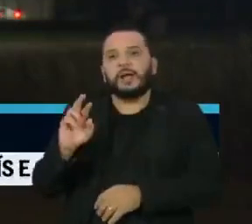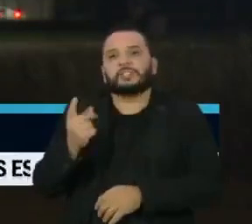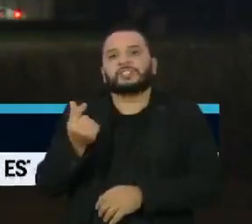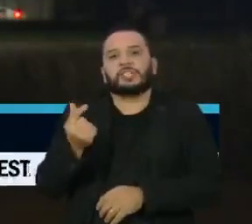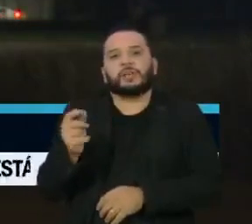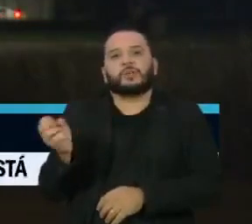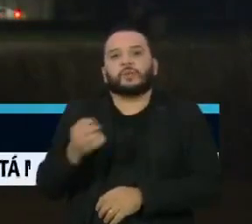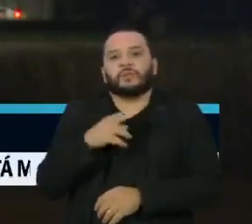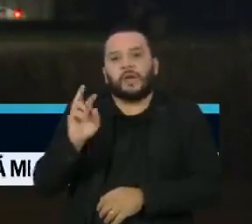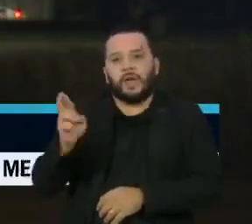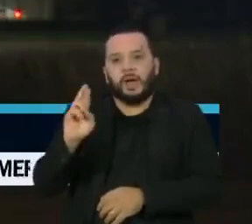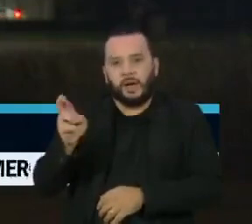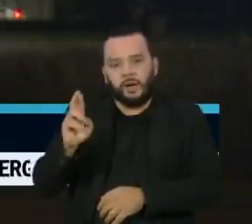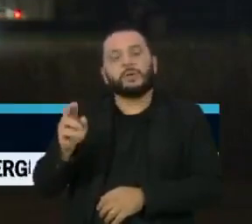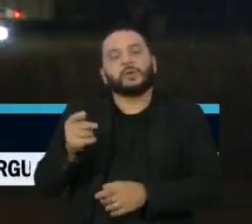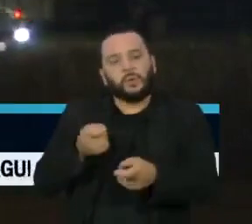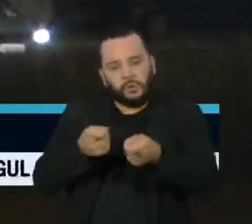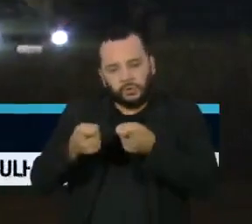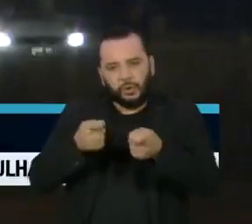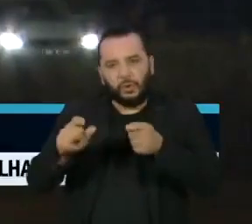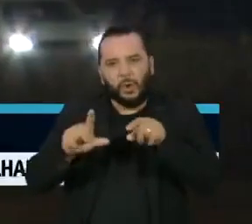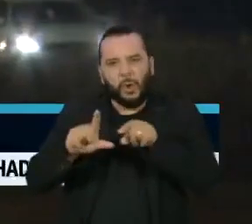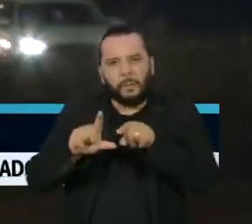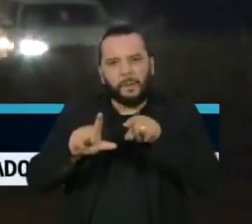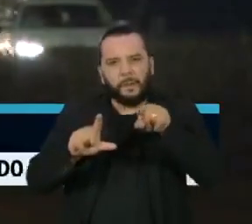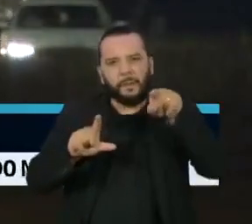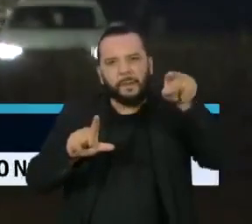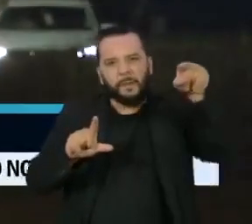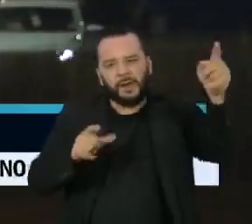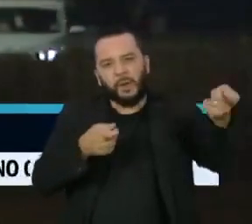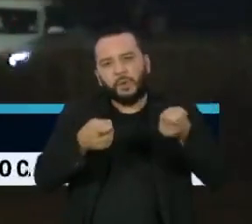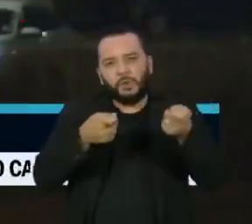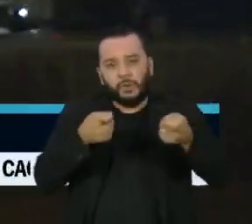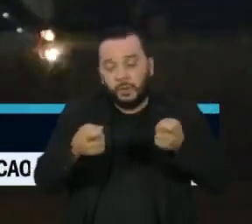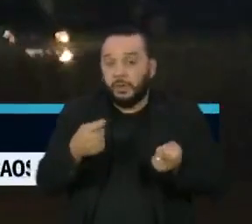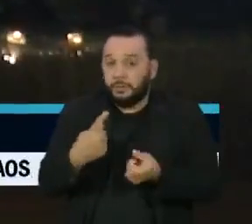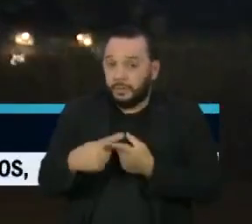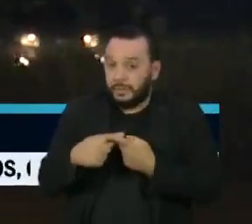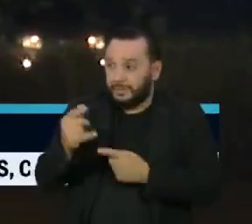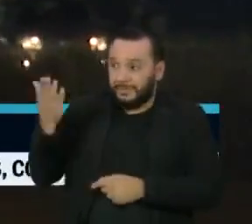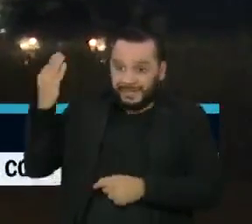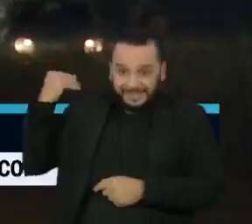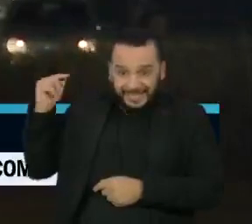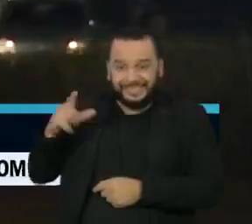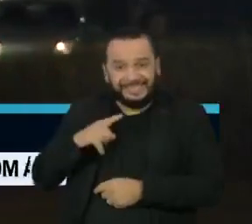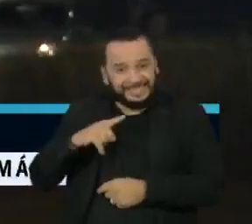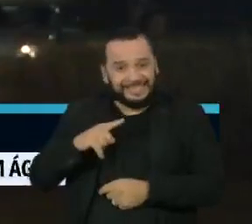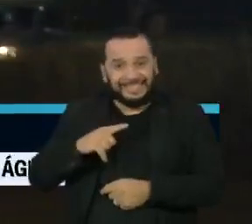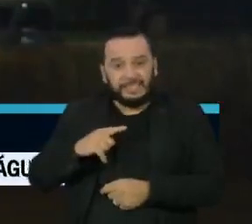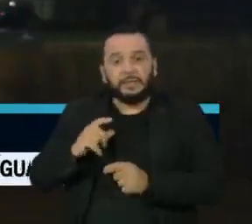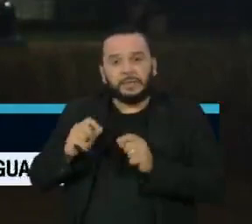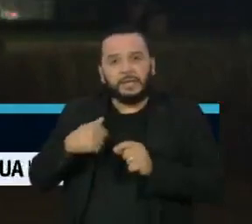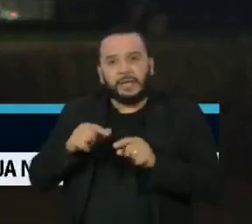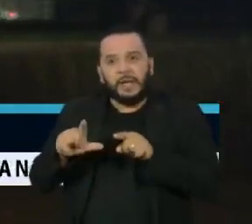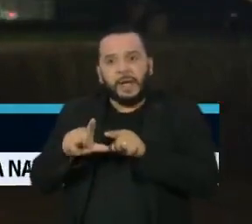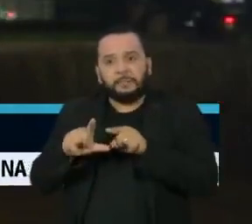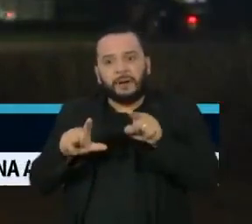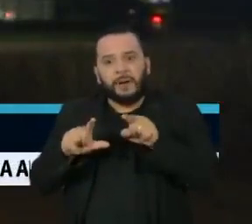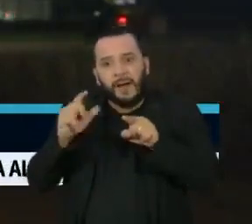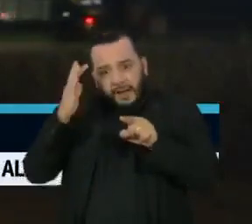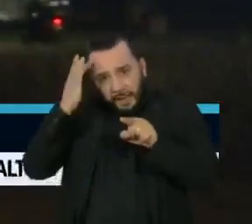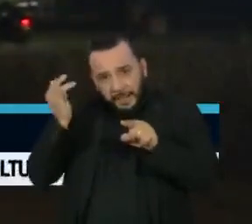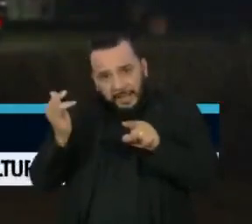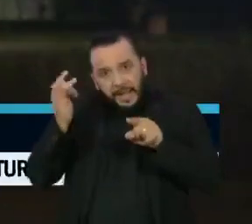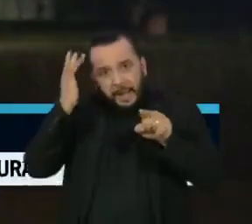de inflação inercial, um fenômeno perverso em que os aumentos de preços hoje realimentam os de amanhã,